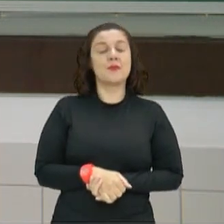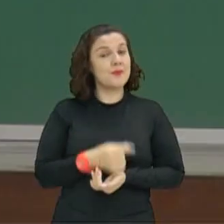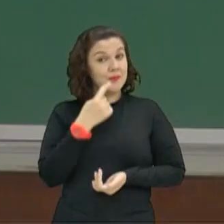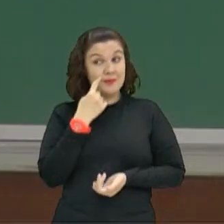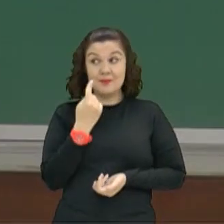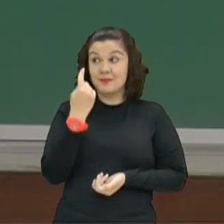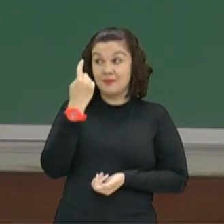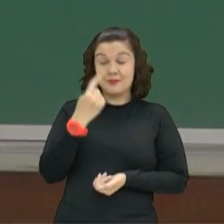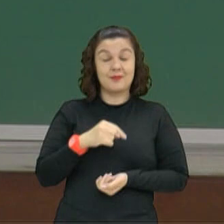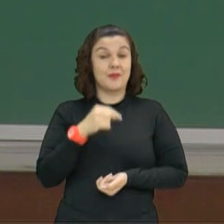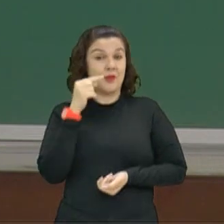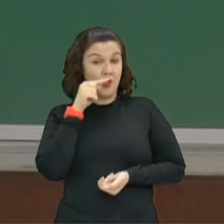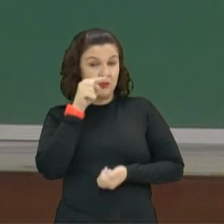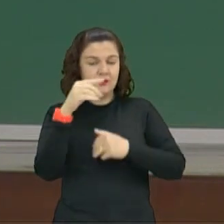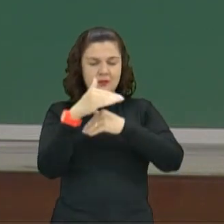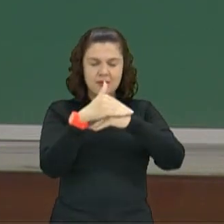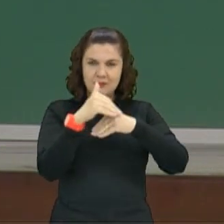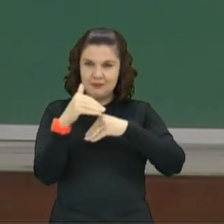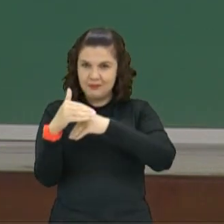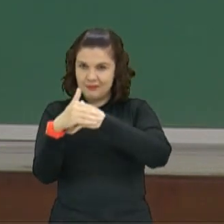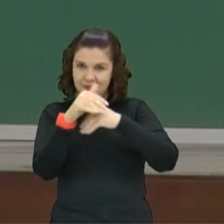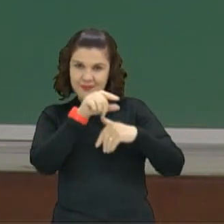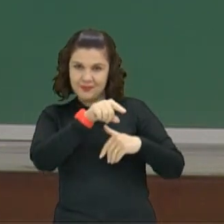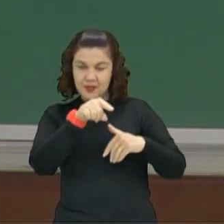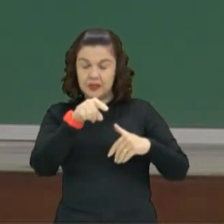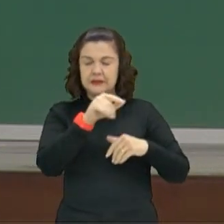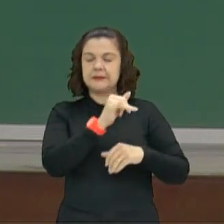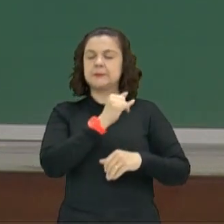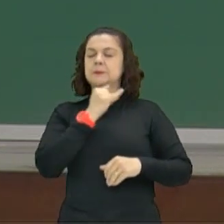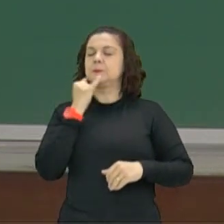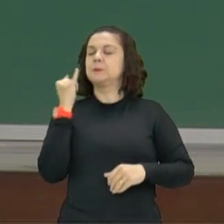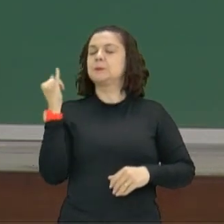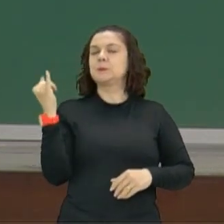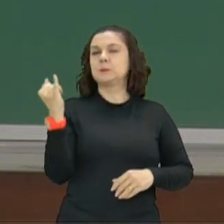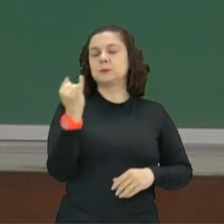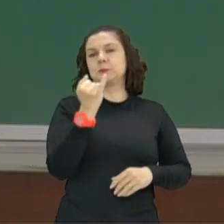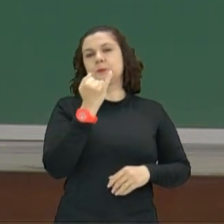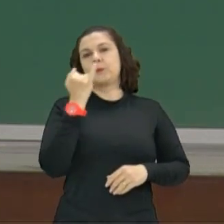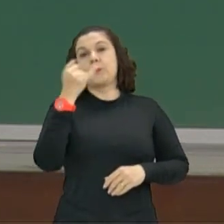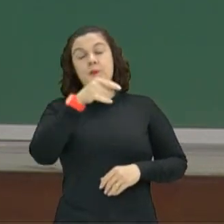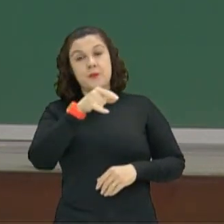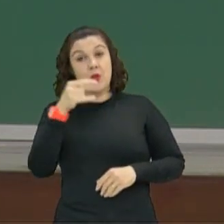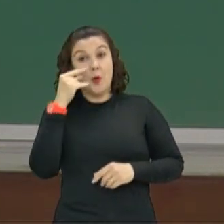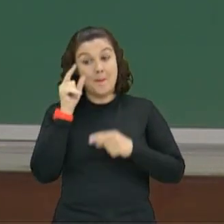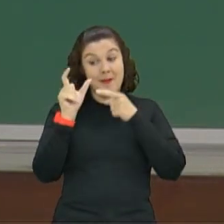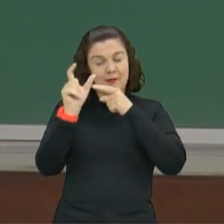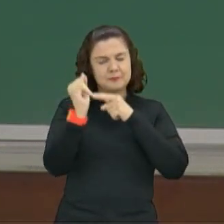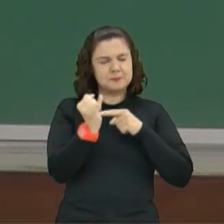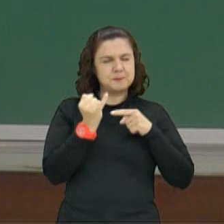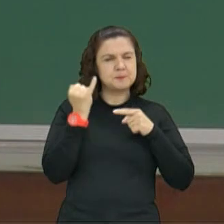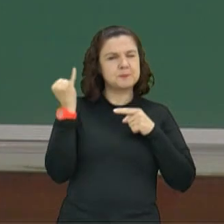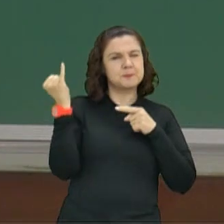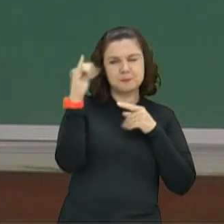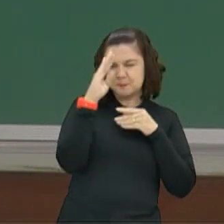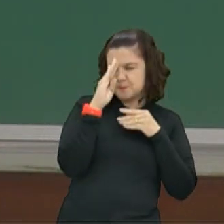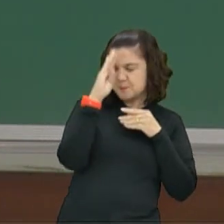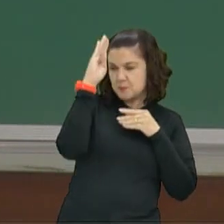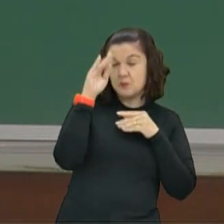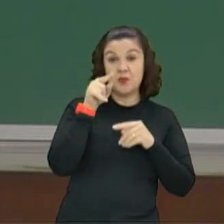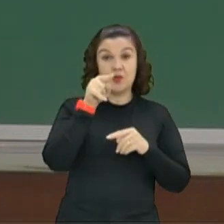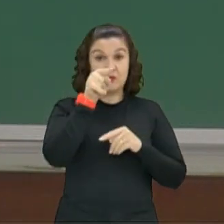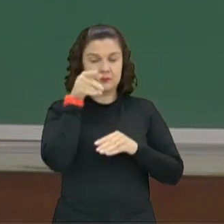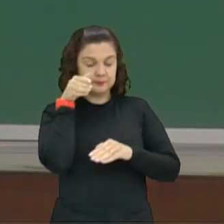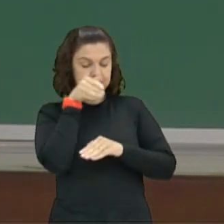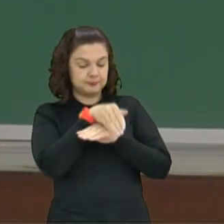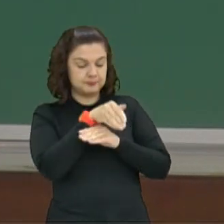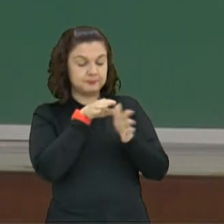Olha só, meu querido, minha querida, veja. É fundamental, veja, olha a palavra, fundamental, que você